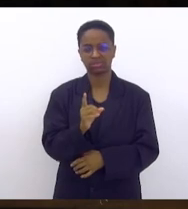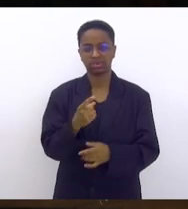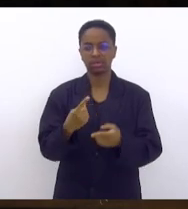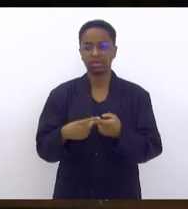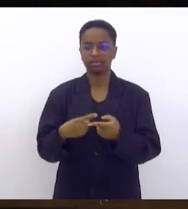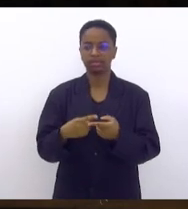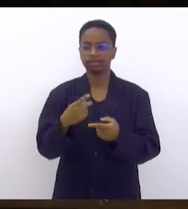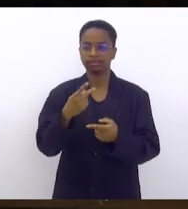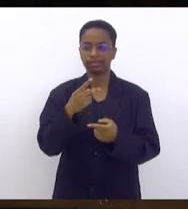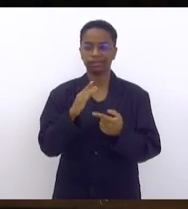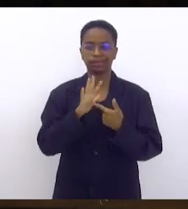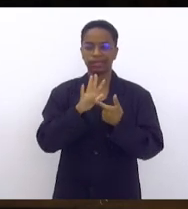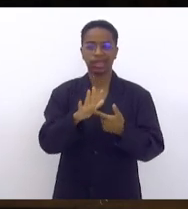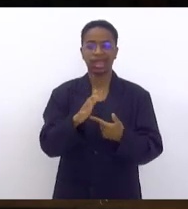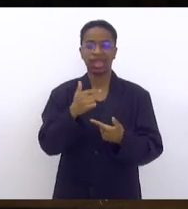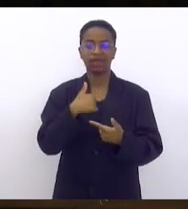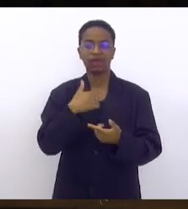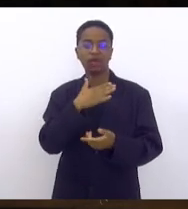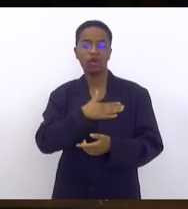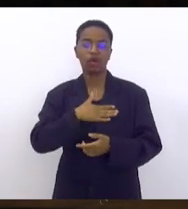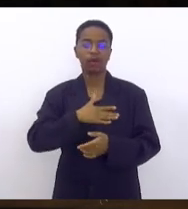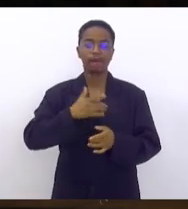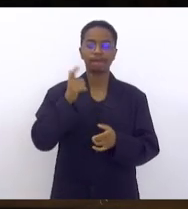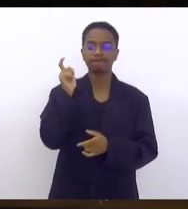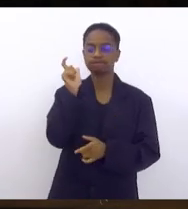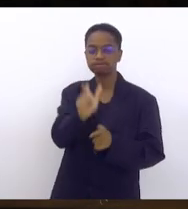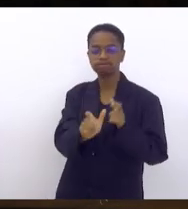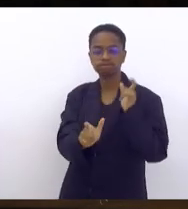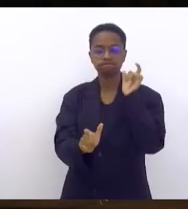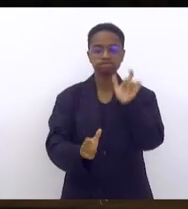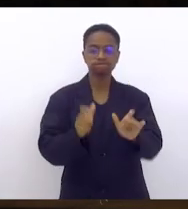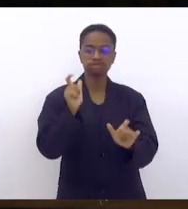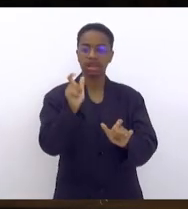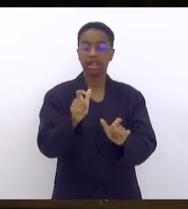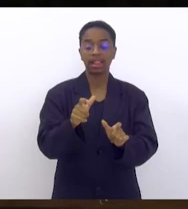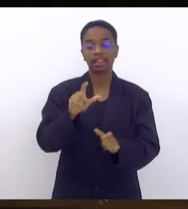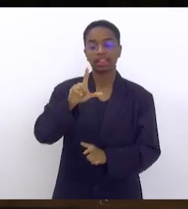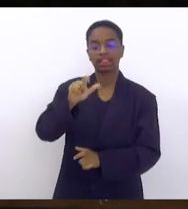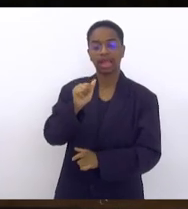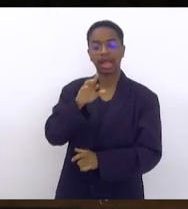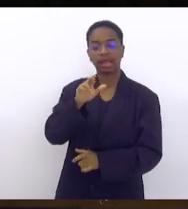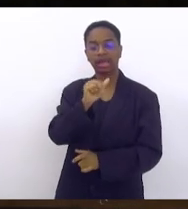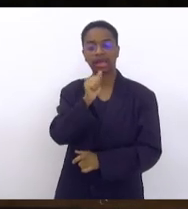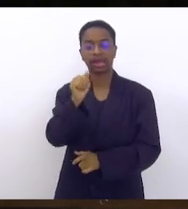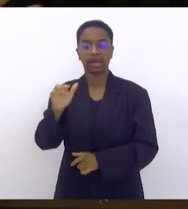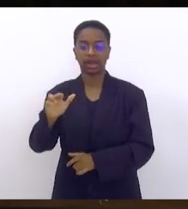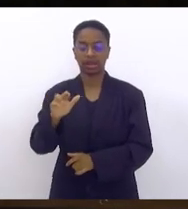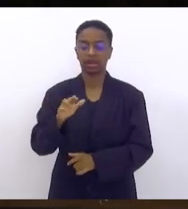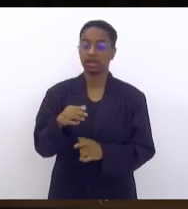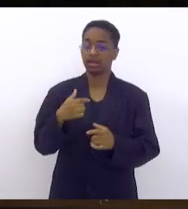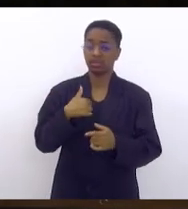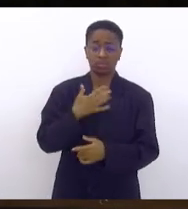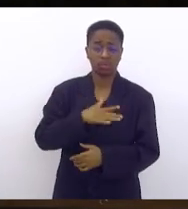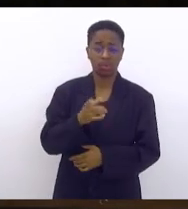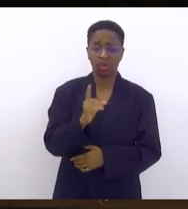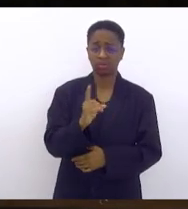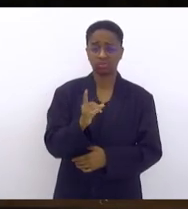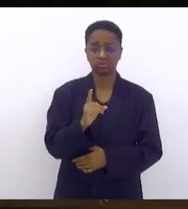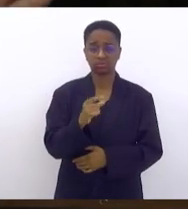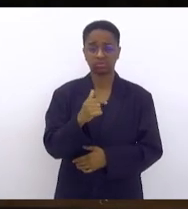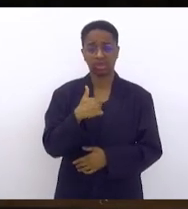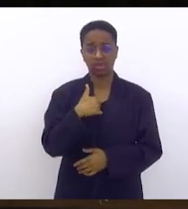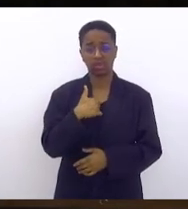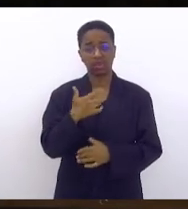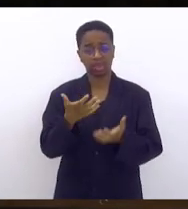colocar isso. Eu sou da turma da lacração. Lacração é quando você fecha, lacrou, não tem diálogo. Eu não quero saber de lacração, eu quero saber